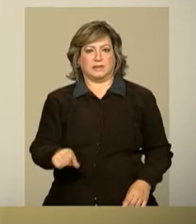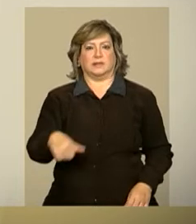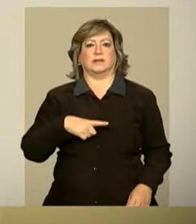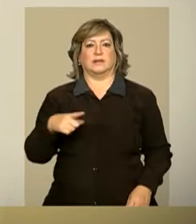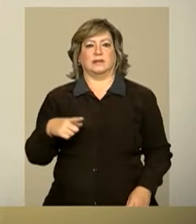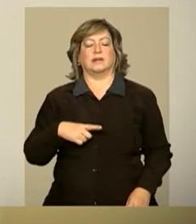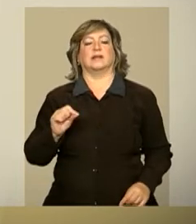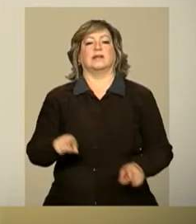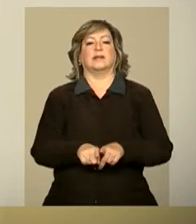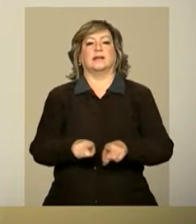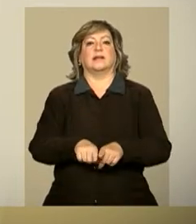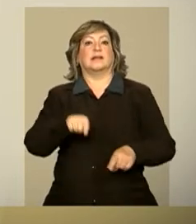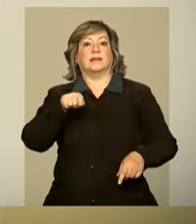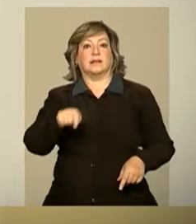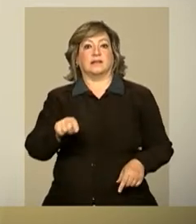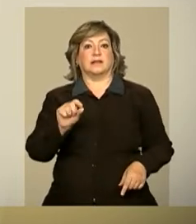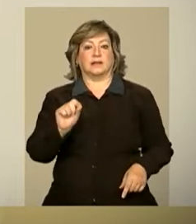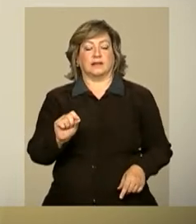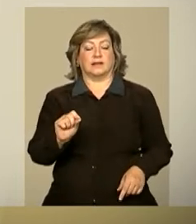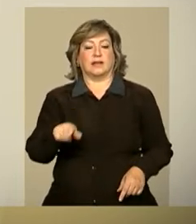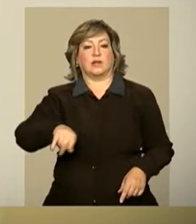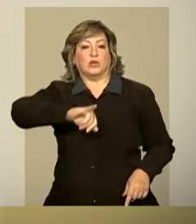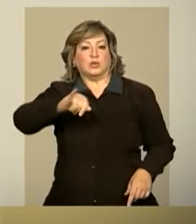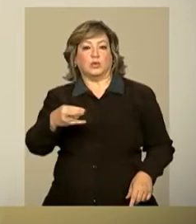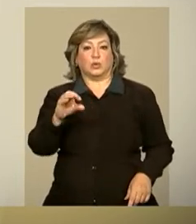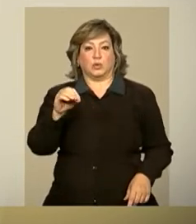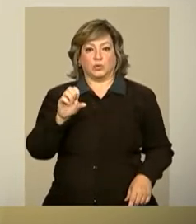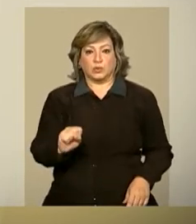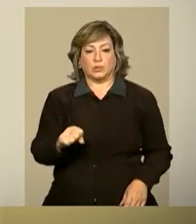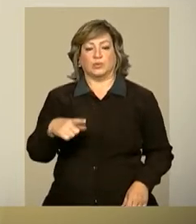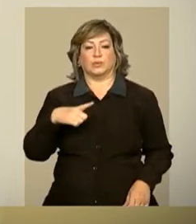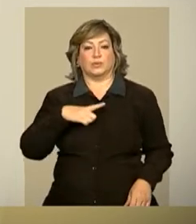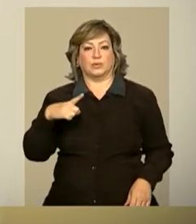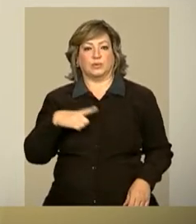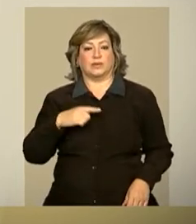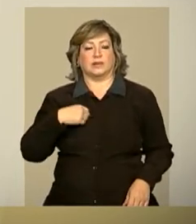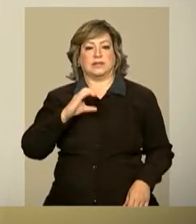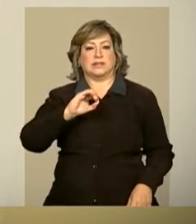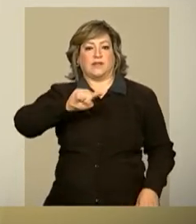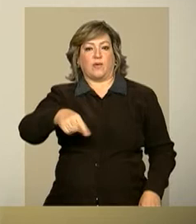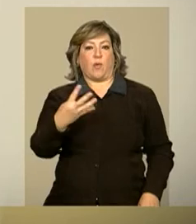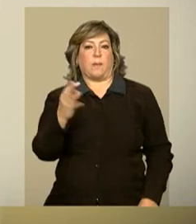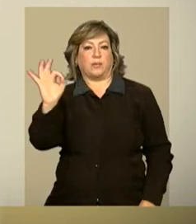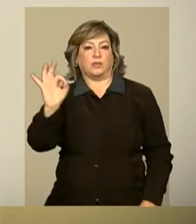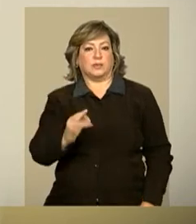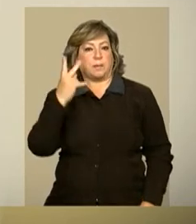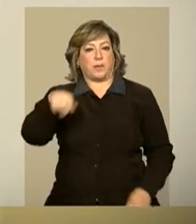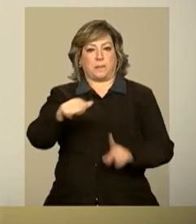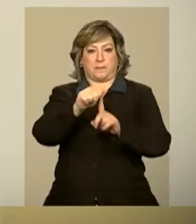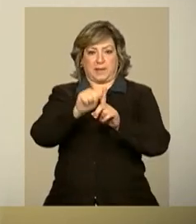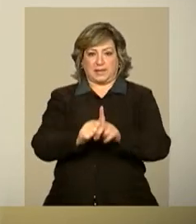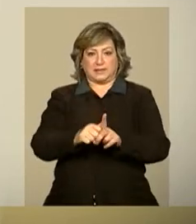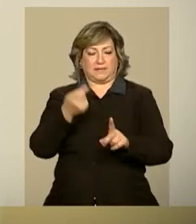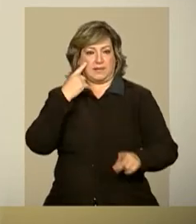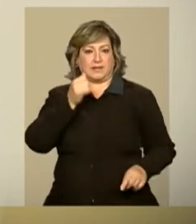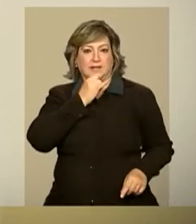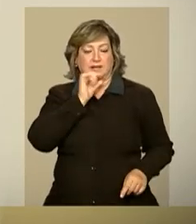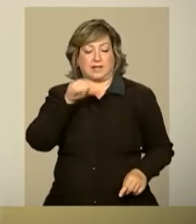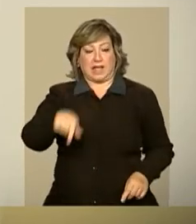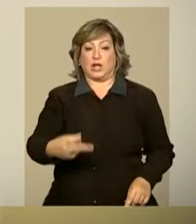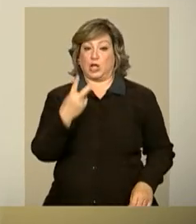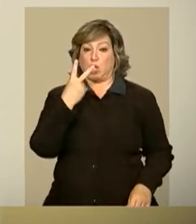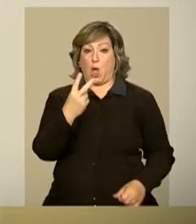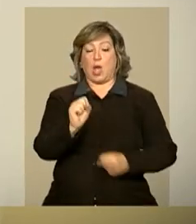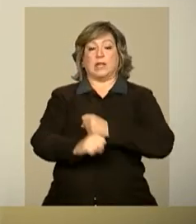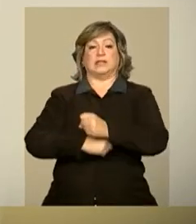isso quer dizer que são juros de apenas 0,4 por cento ao mês e veja a solo e esses